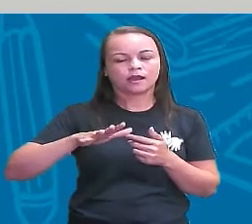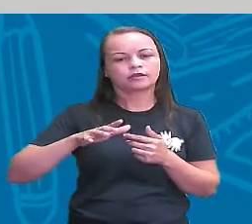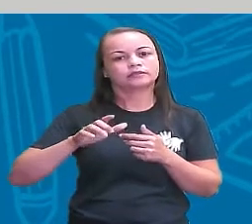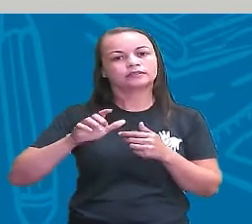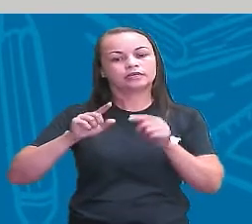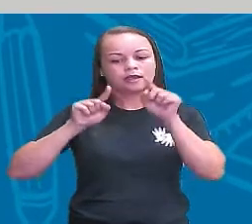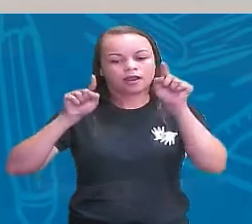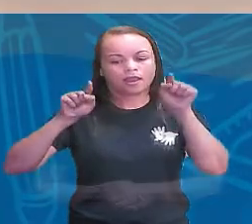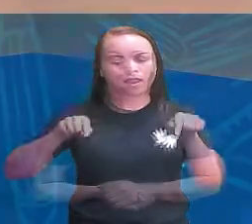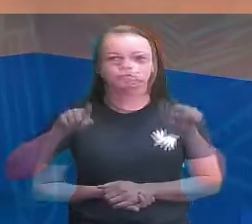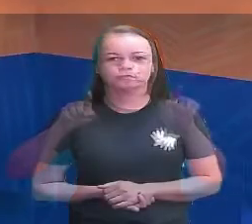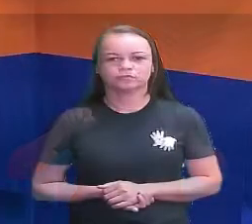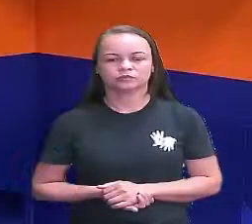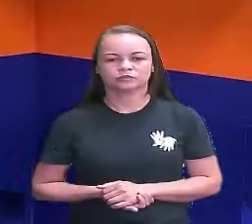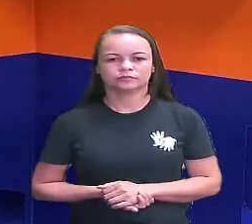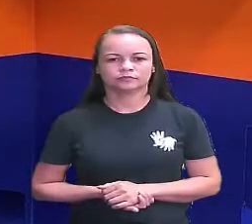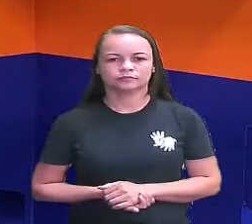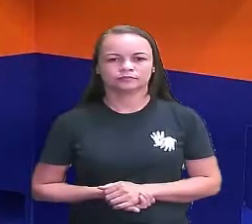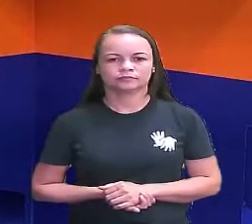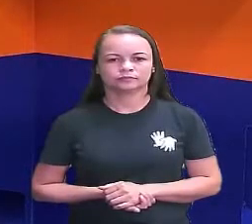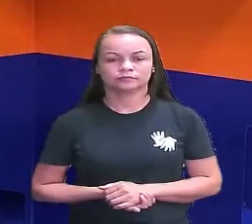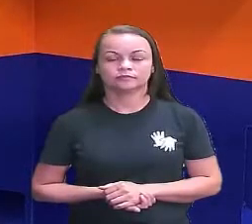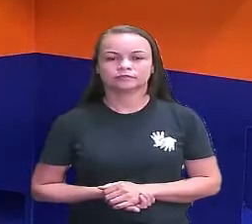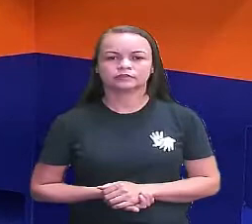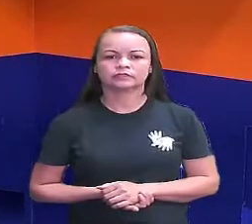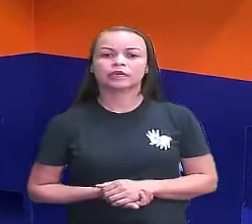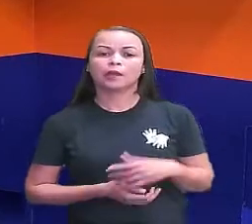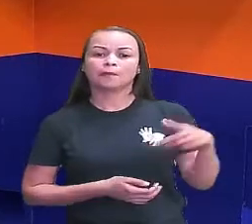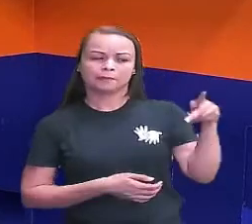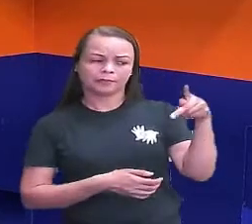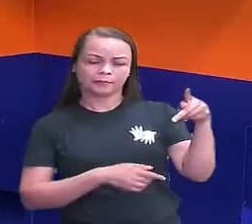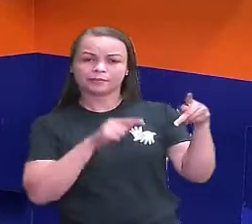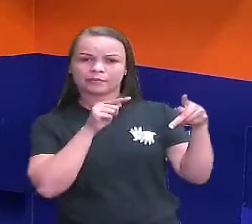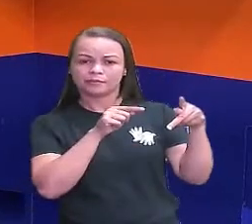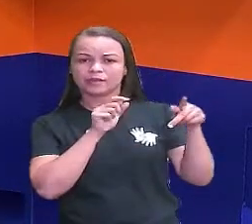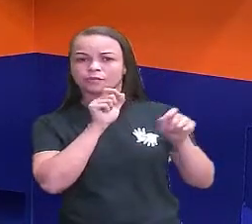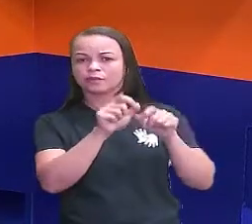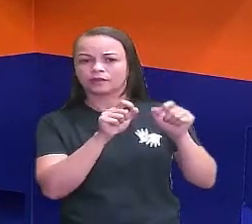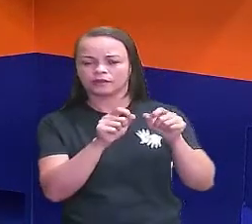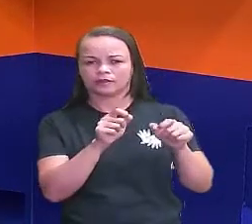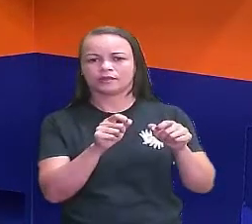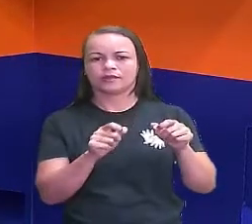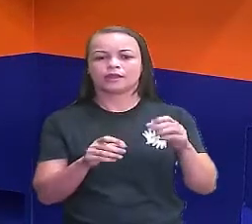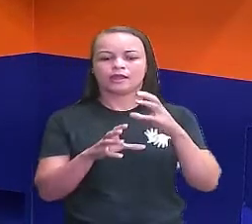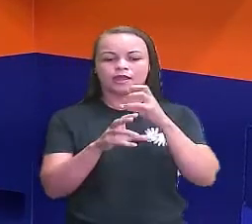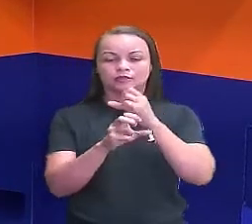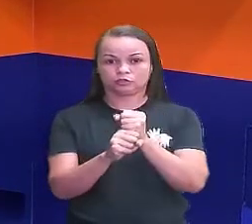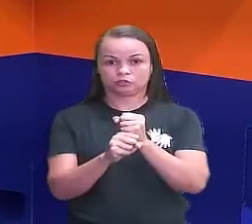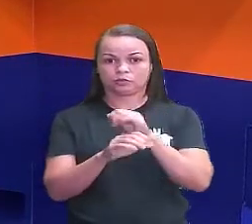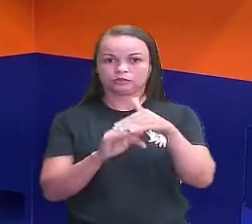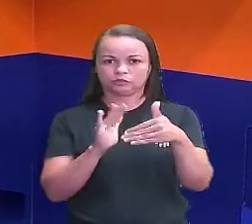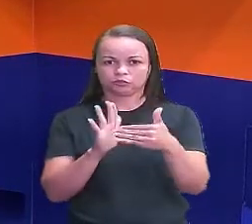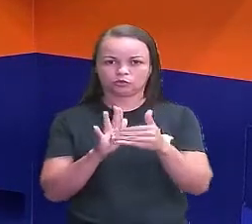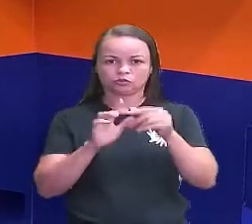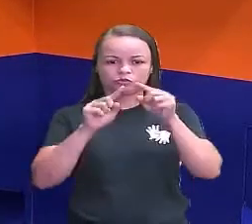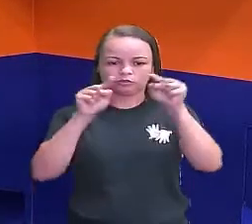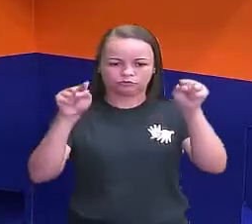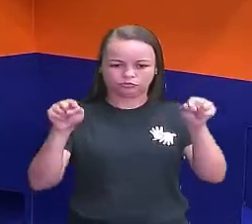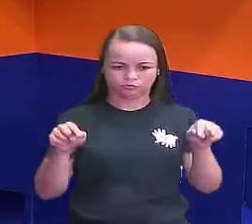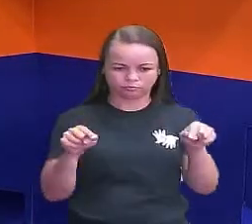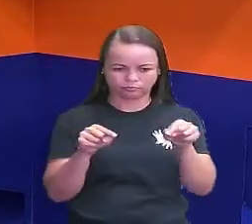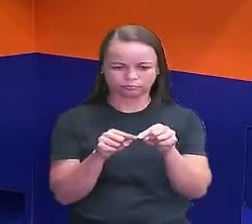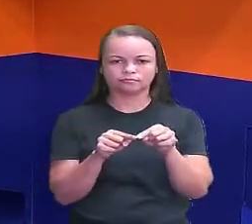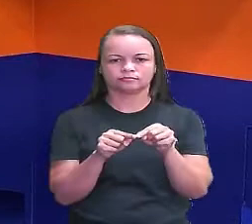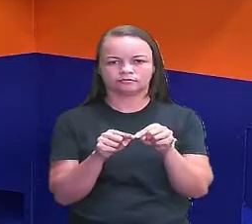meu perímetro. Então, perímetro. O que é perímetro? Perímetro é a soma de todos os lados. Não é